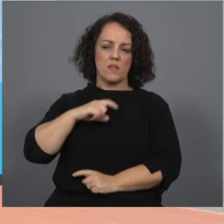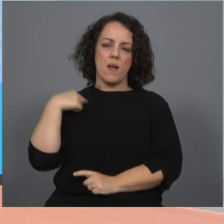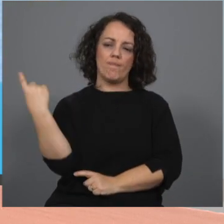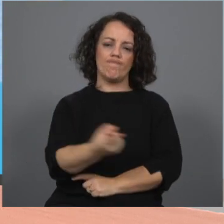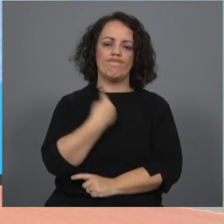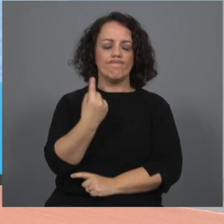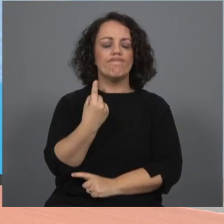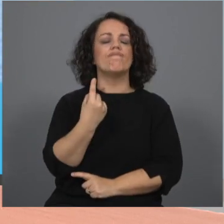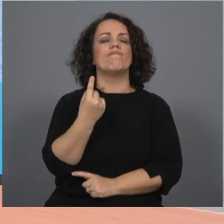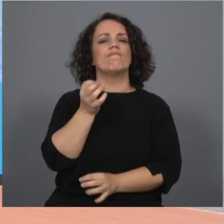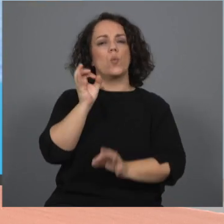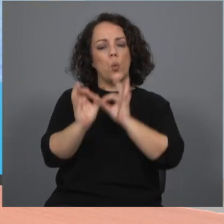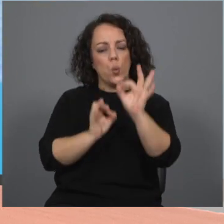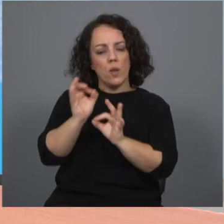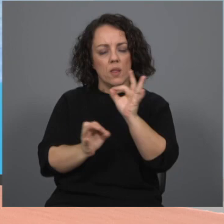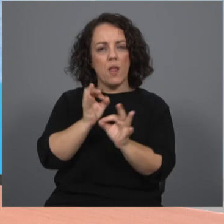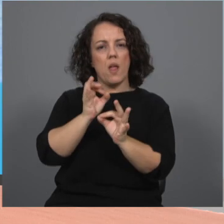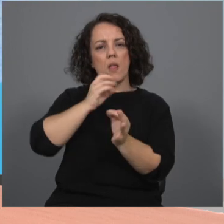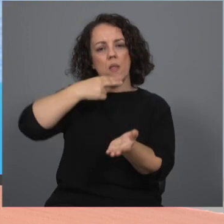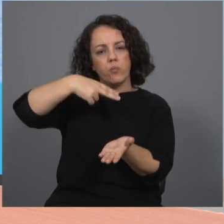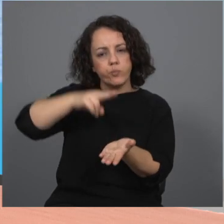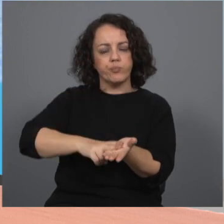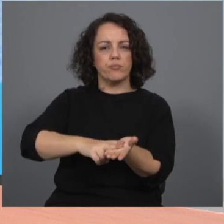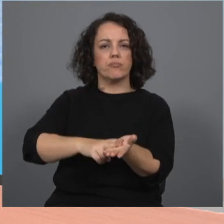possa ser eficaz. Claro.